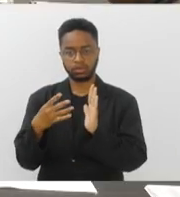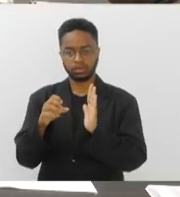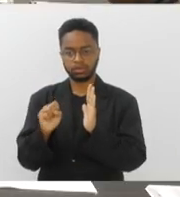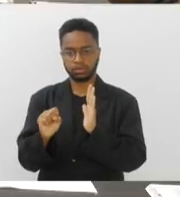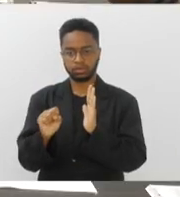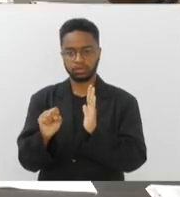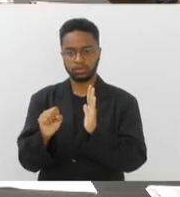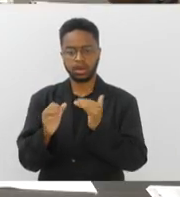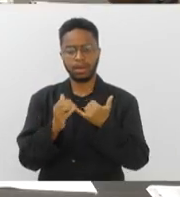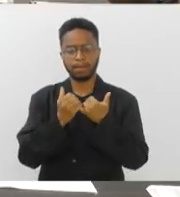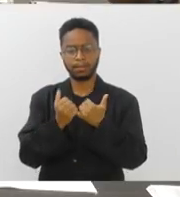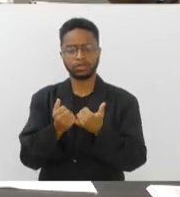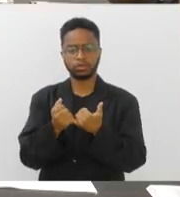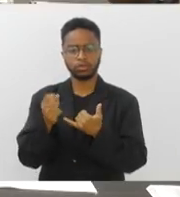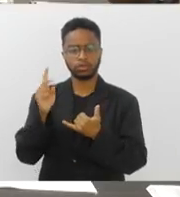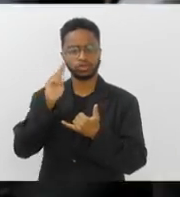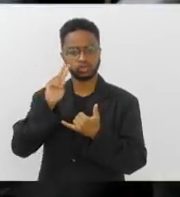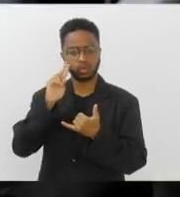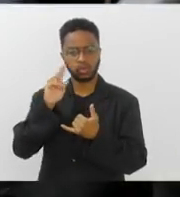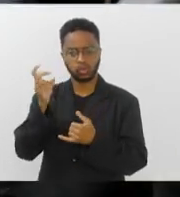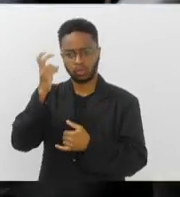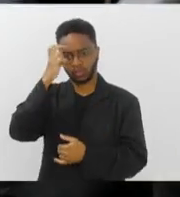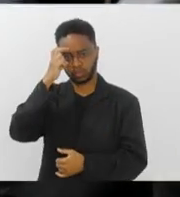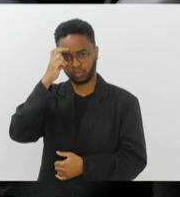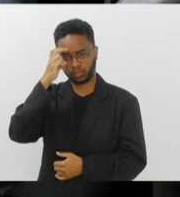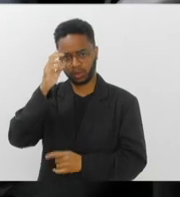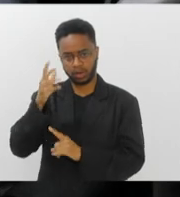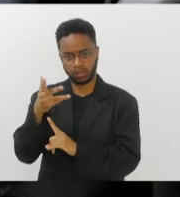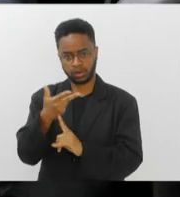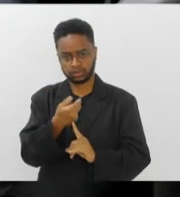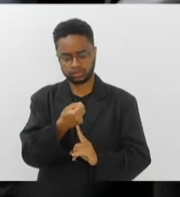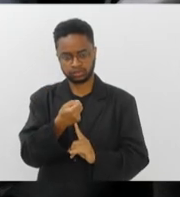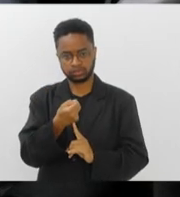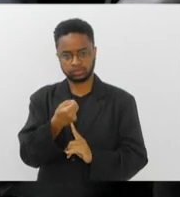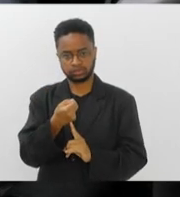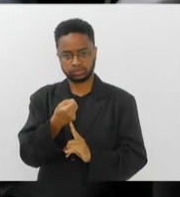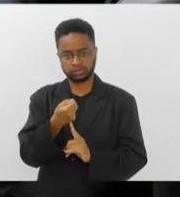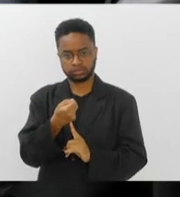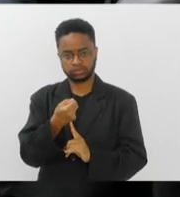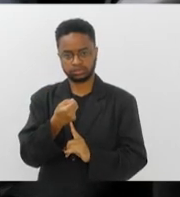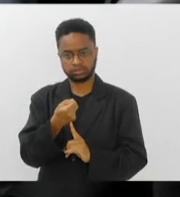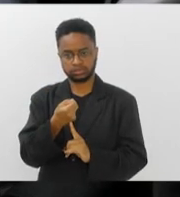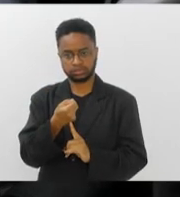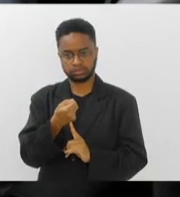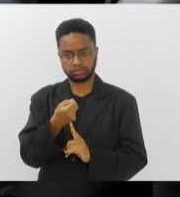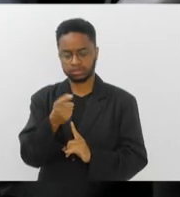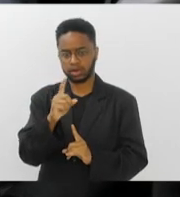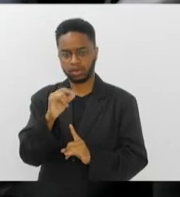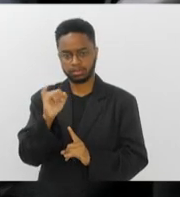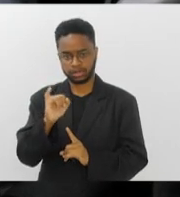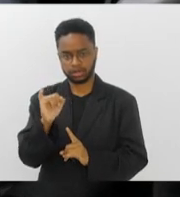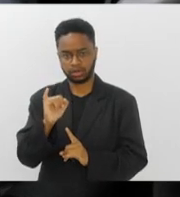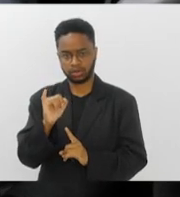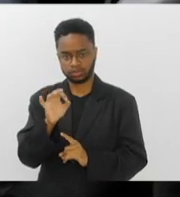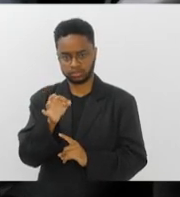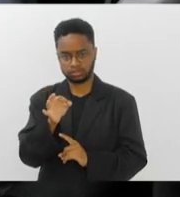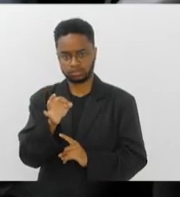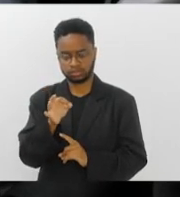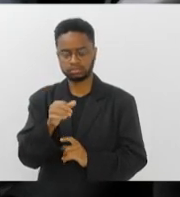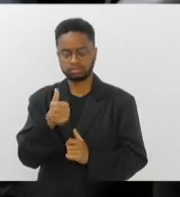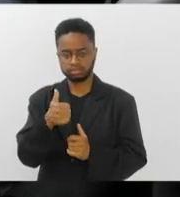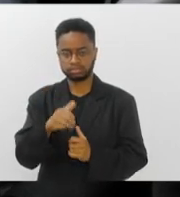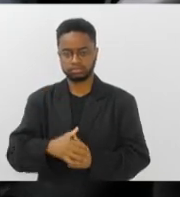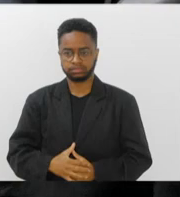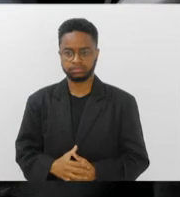Patrimônio histórico, cultural e artístico... Ah, não, está imaterial também, né? Isso, imaterial.